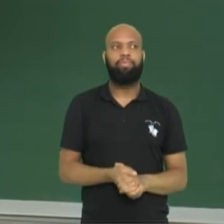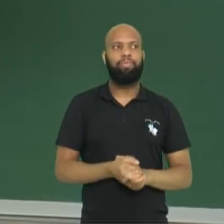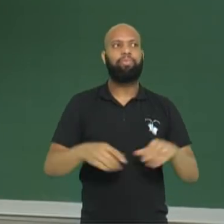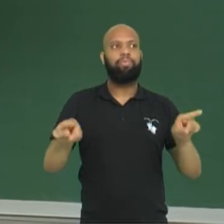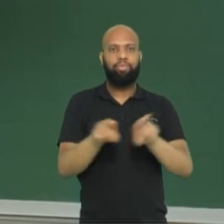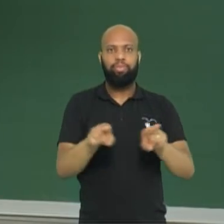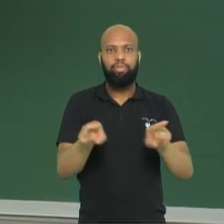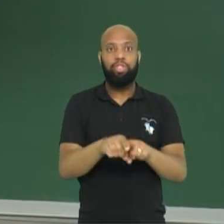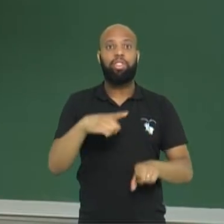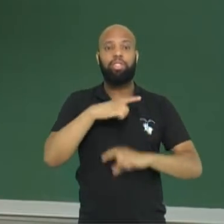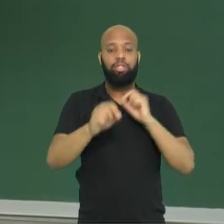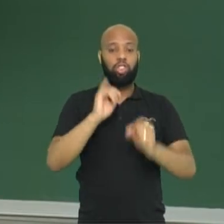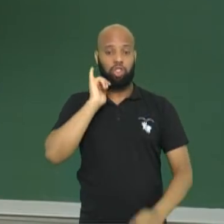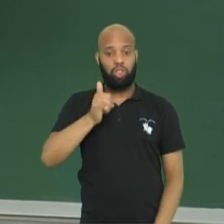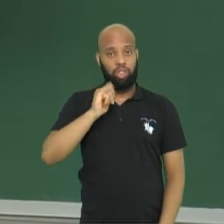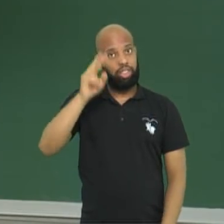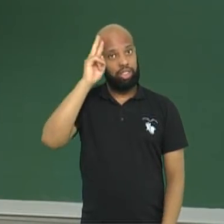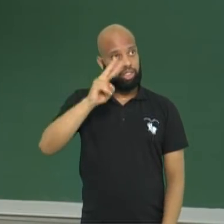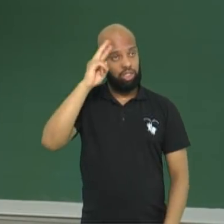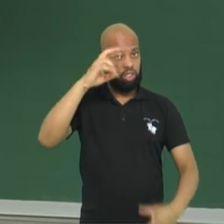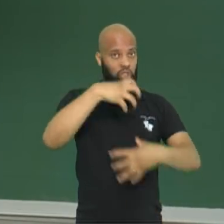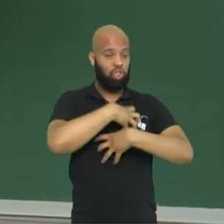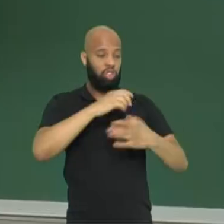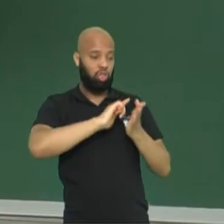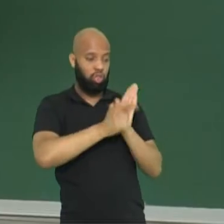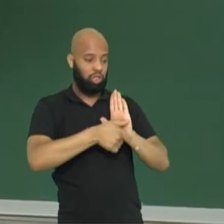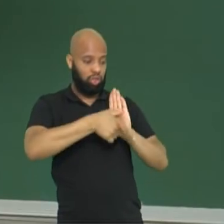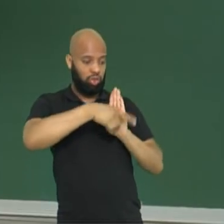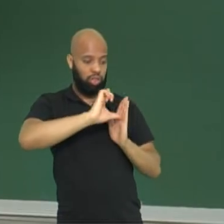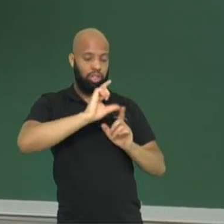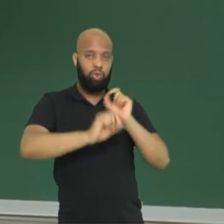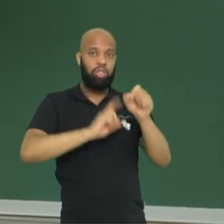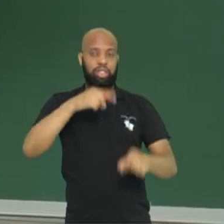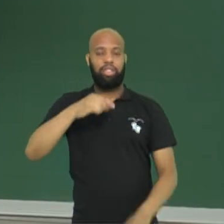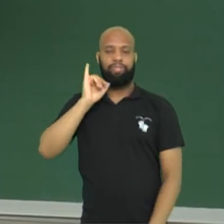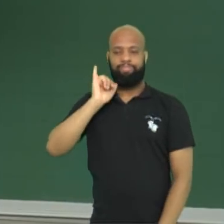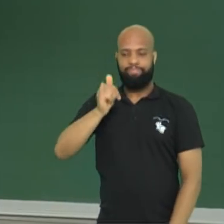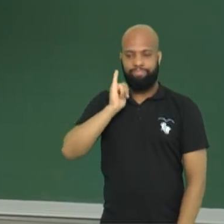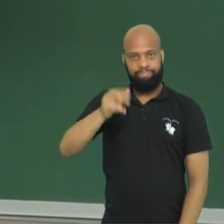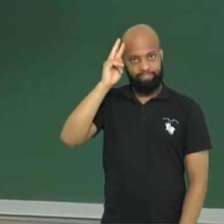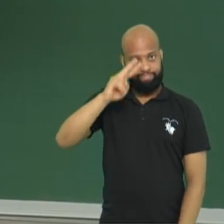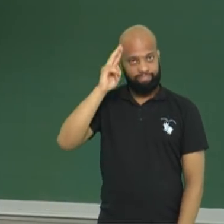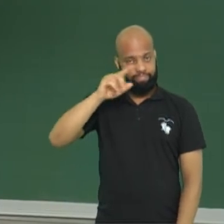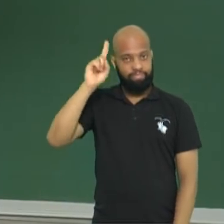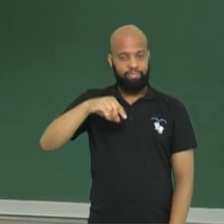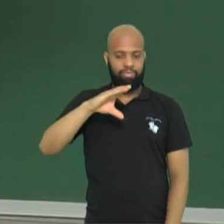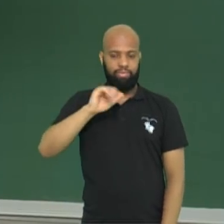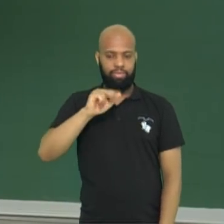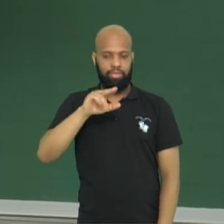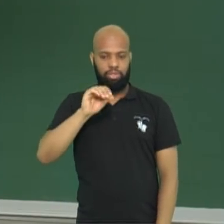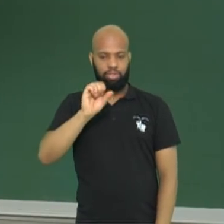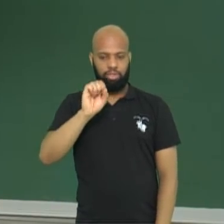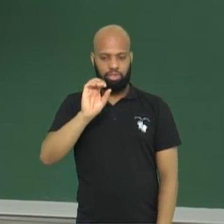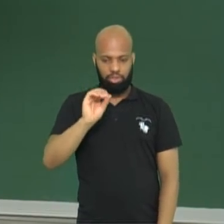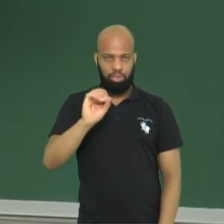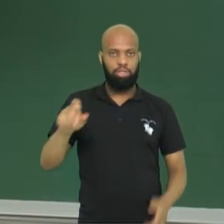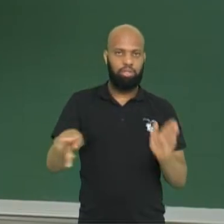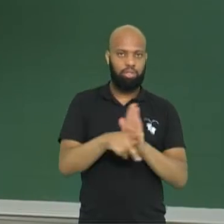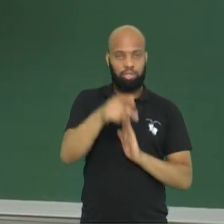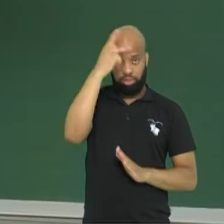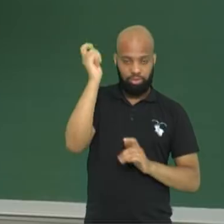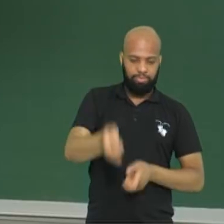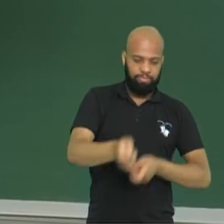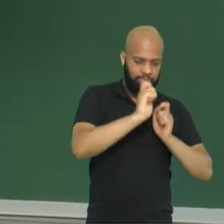Também relatando um pouquinho de um gênero anterior, que era o causo, né? Então, histórias de pescadores, causos de pescadores. Muito